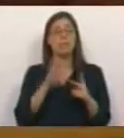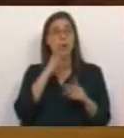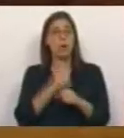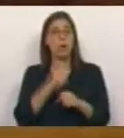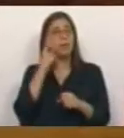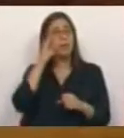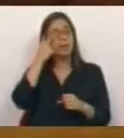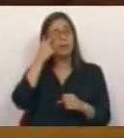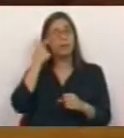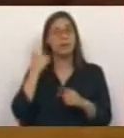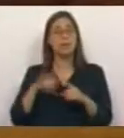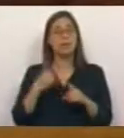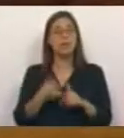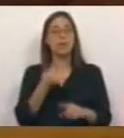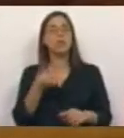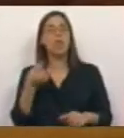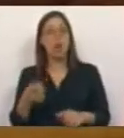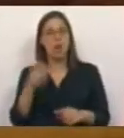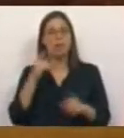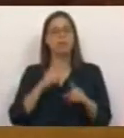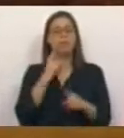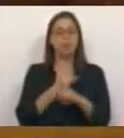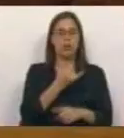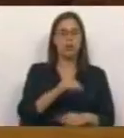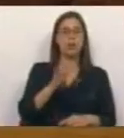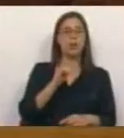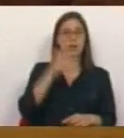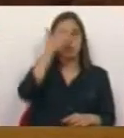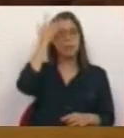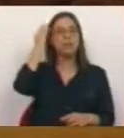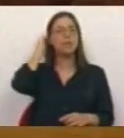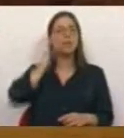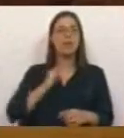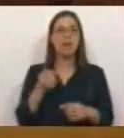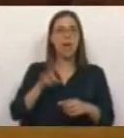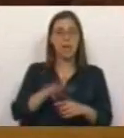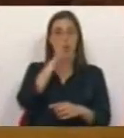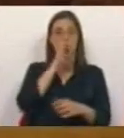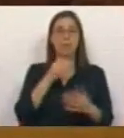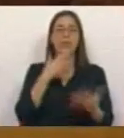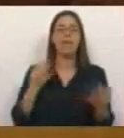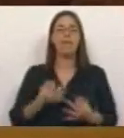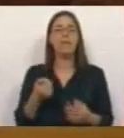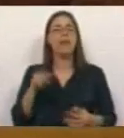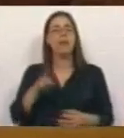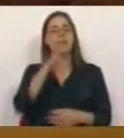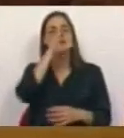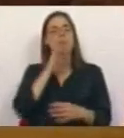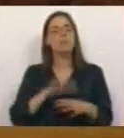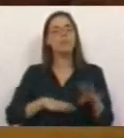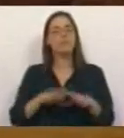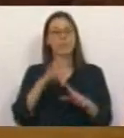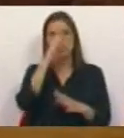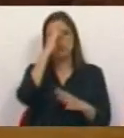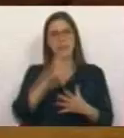Código de Trabalho de 2009 e foi assim em 2012 com o anterior governo. De facto, o anterior governo fez